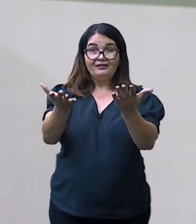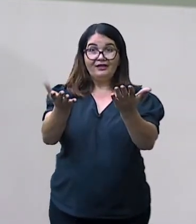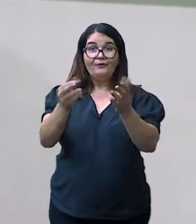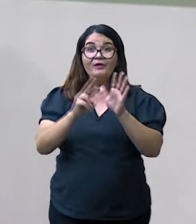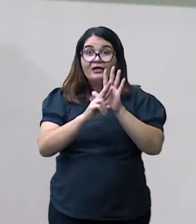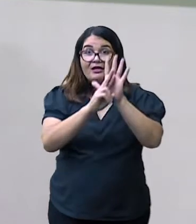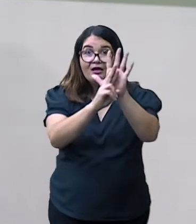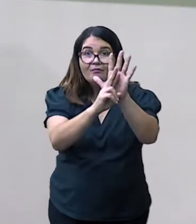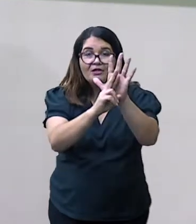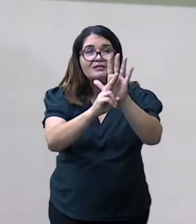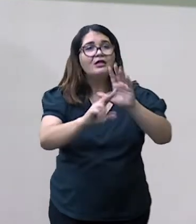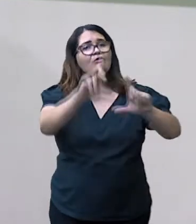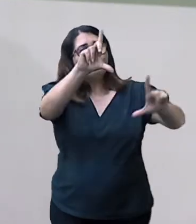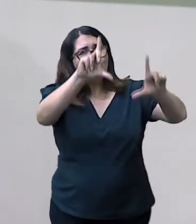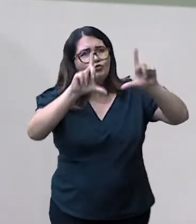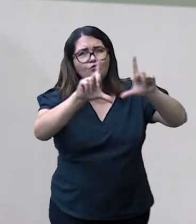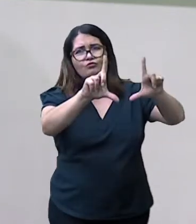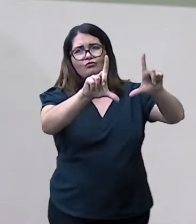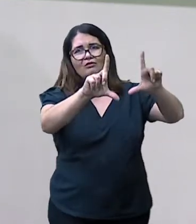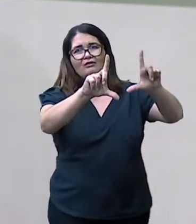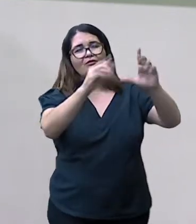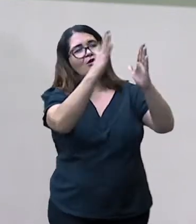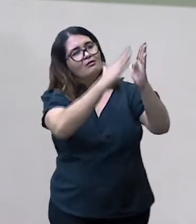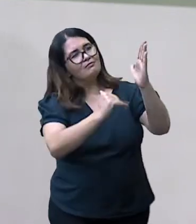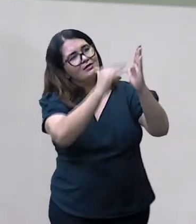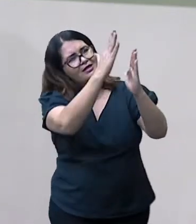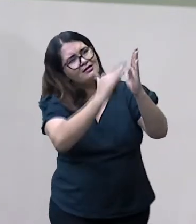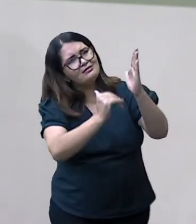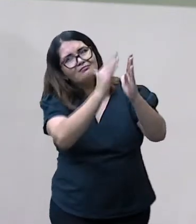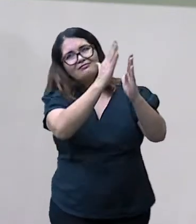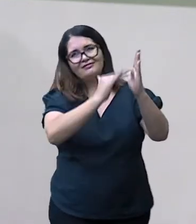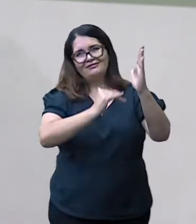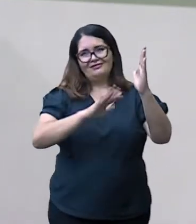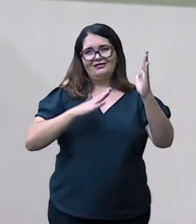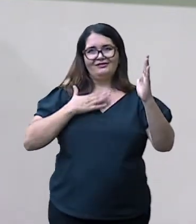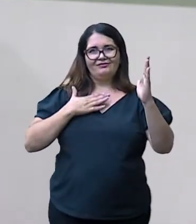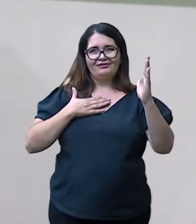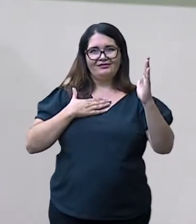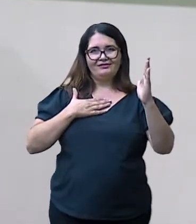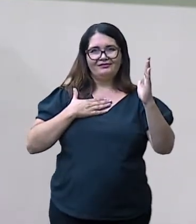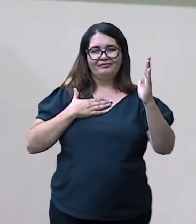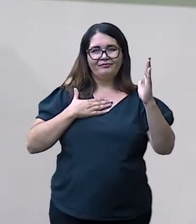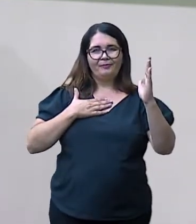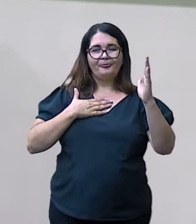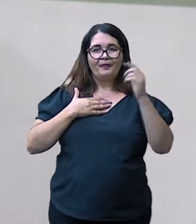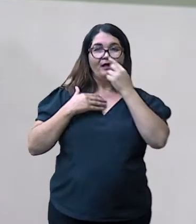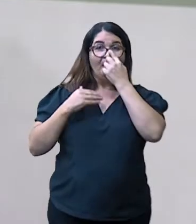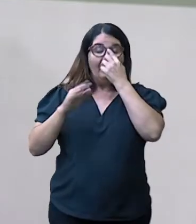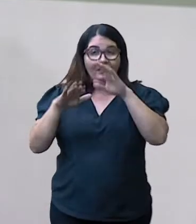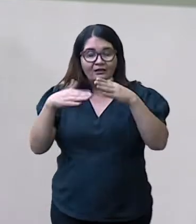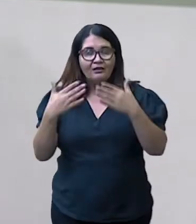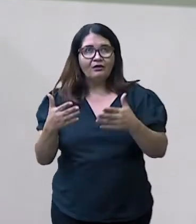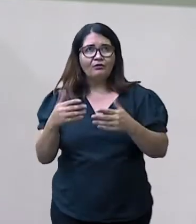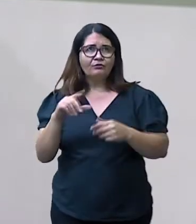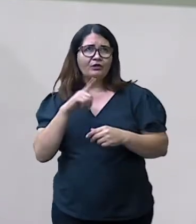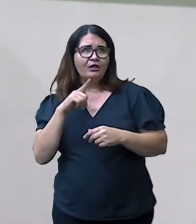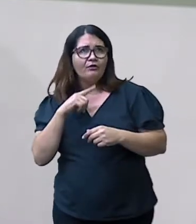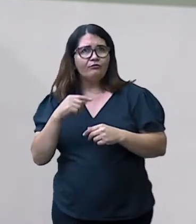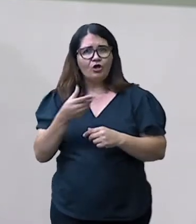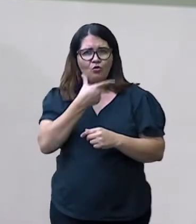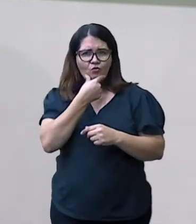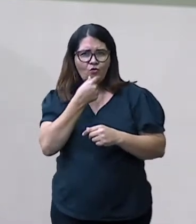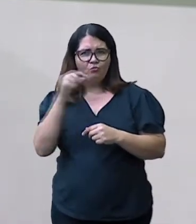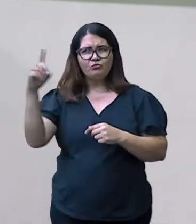a exposição em Luanda, na África, o ministro da Cultura, ele pediu uma explicação, por exemplo,